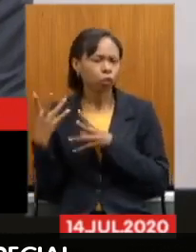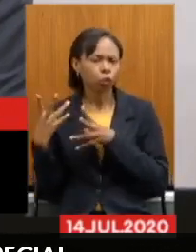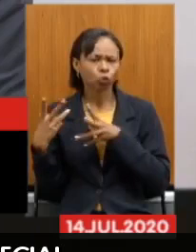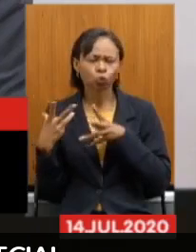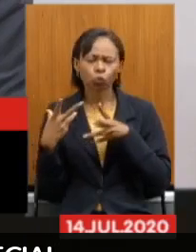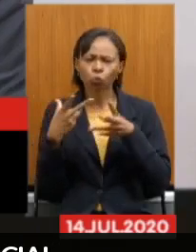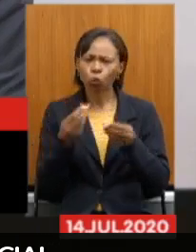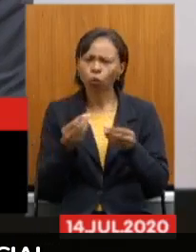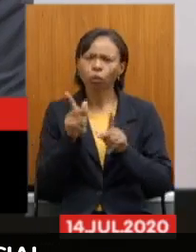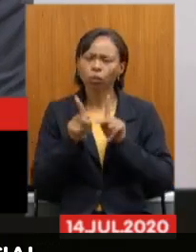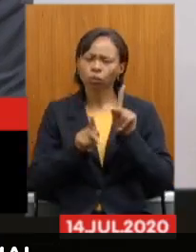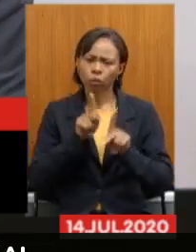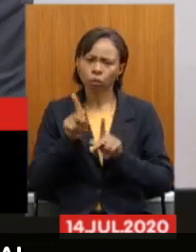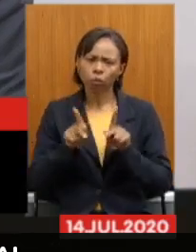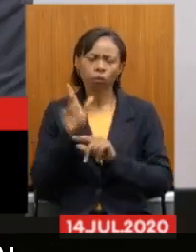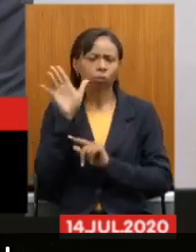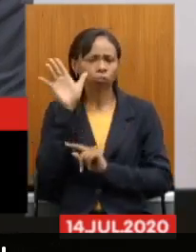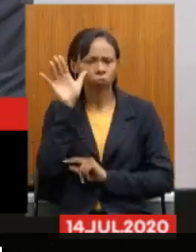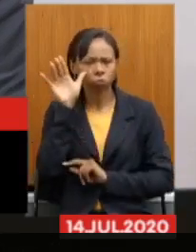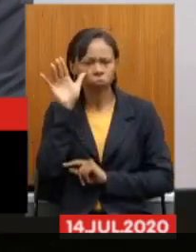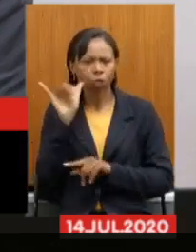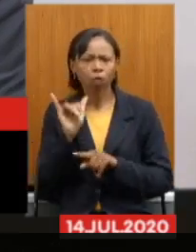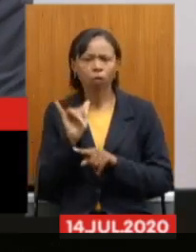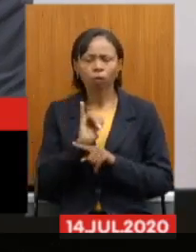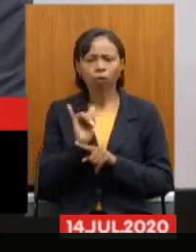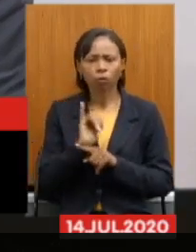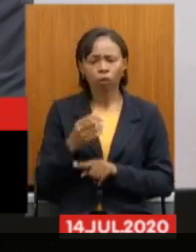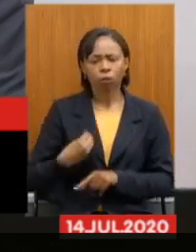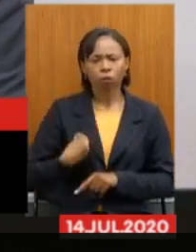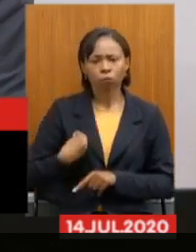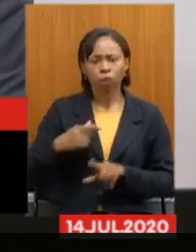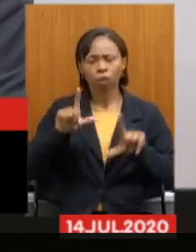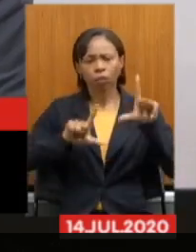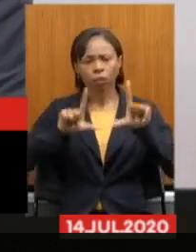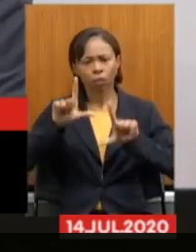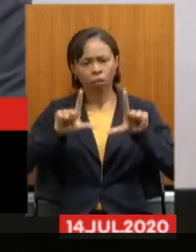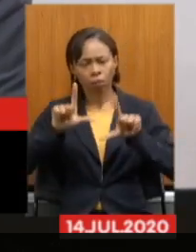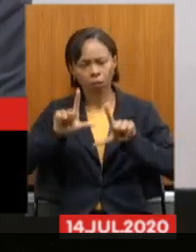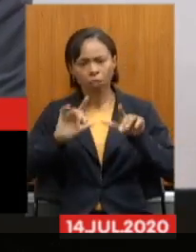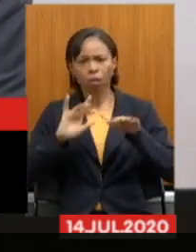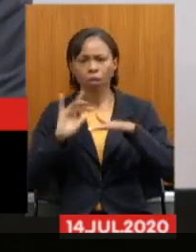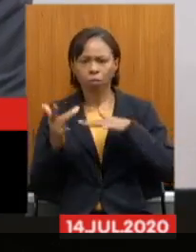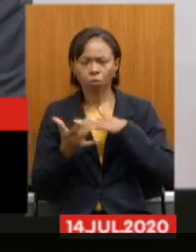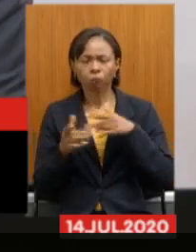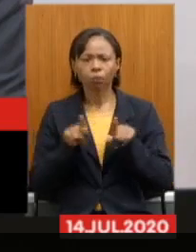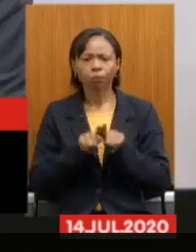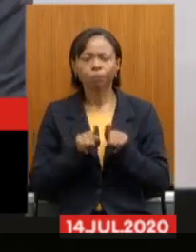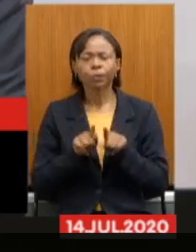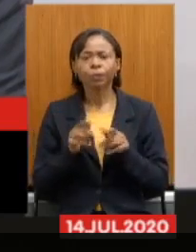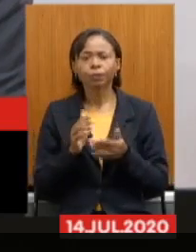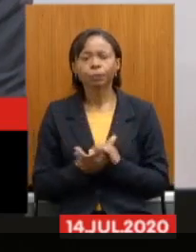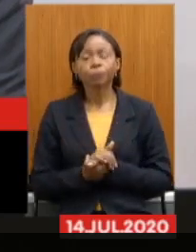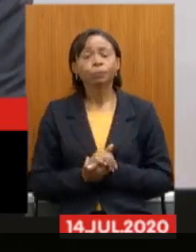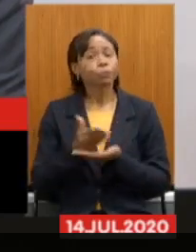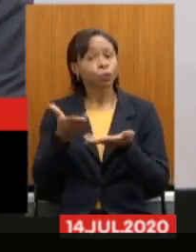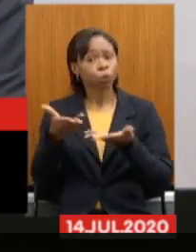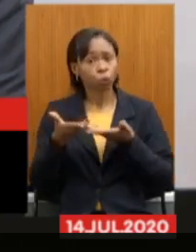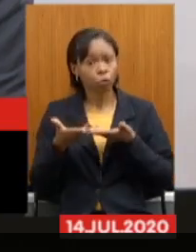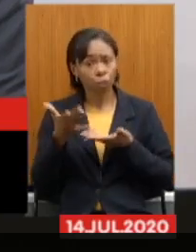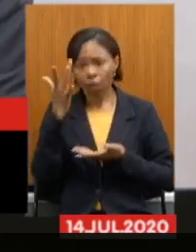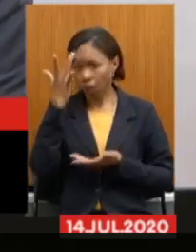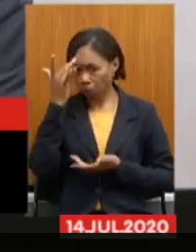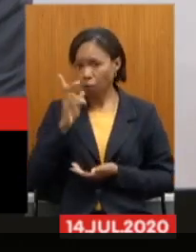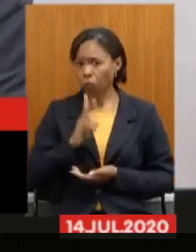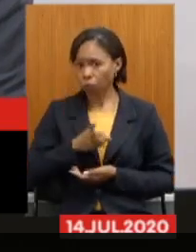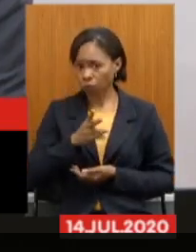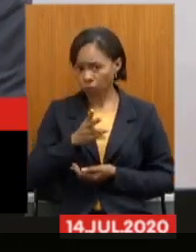e a todos que acompanharam a transmissão ao vivo pela TV Assembleia e pelo portal. E convida para a continuação desse seminário amanhã,